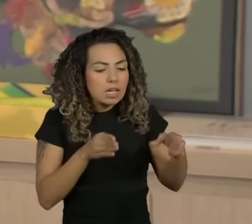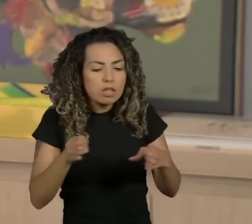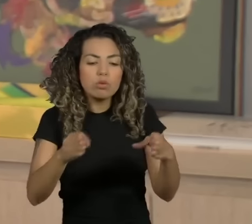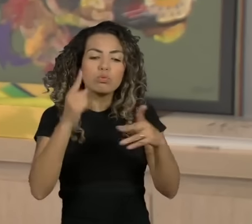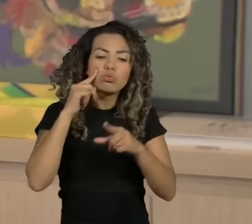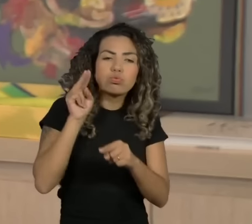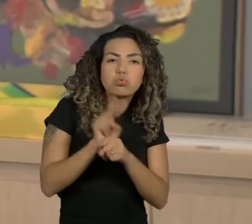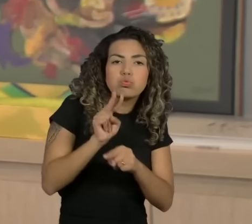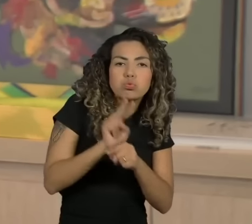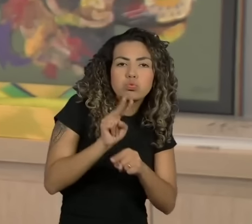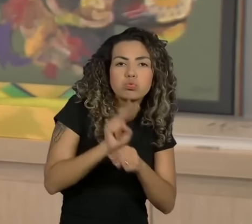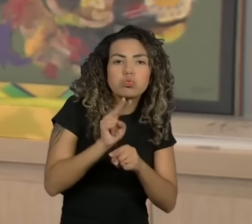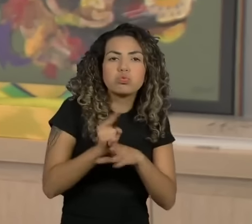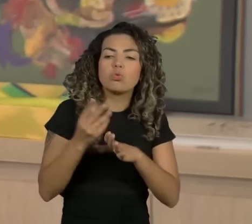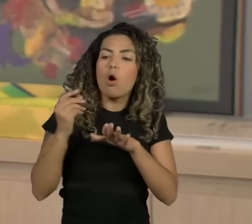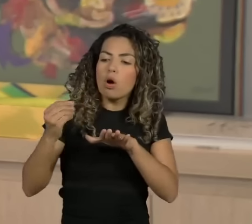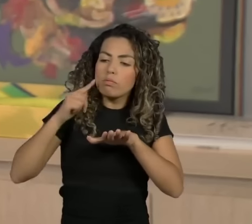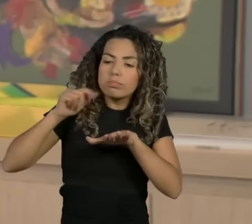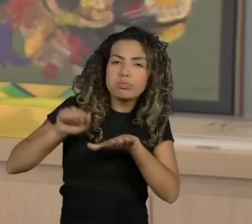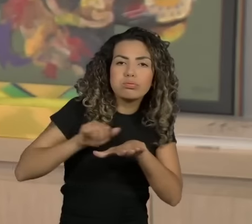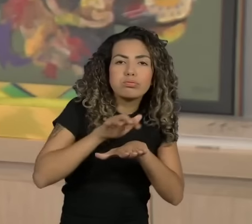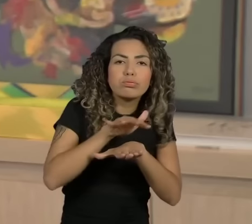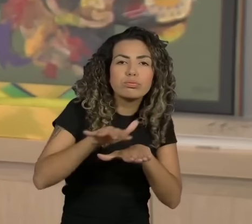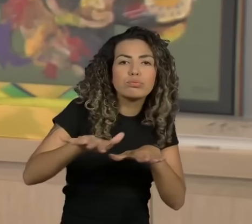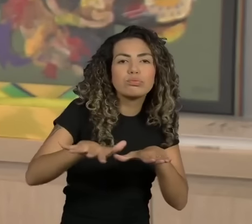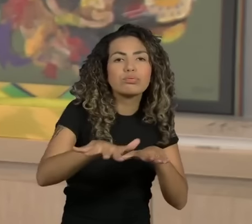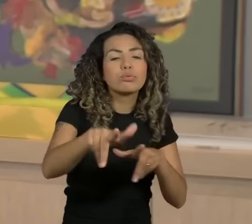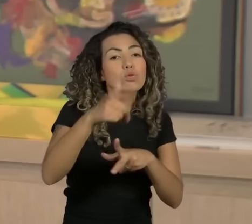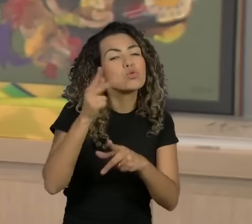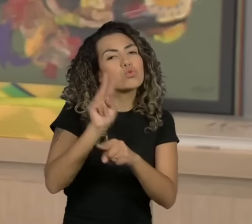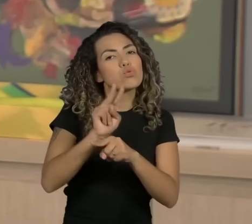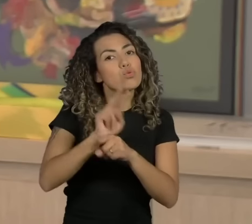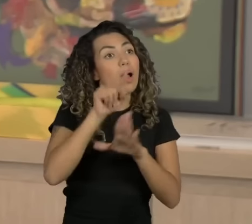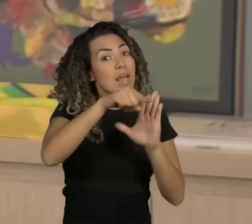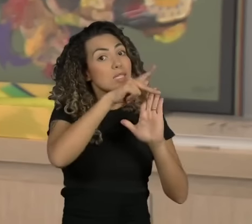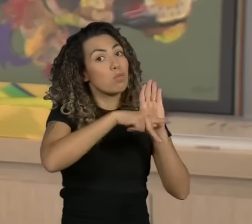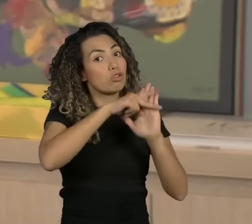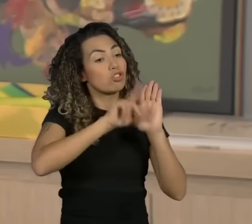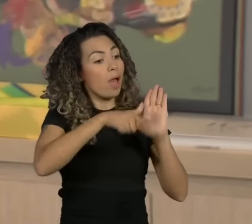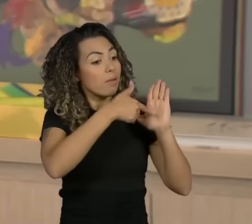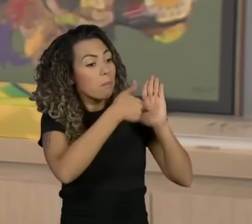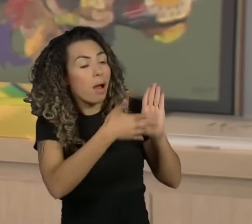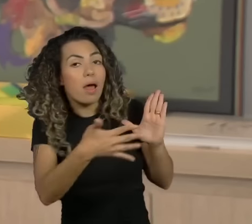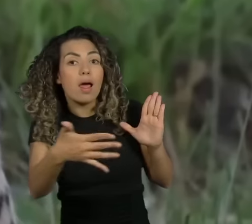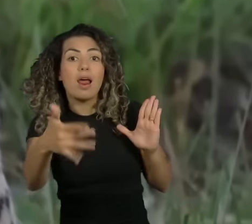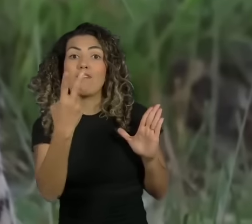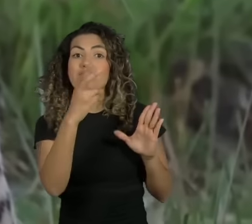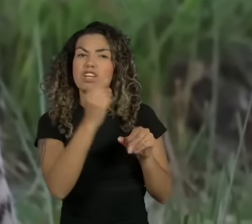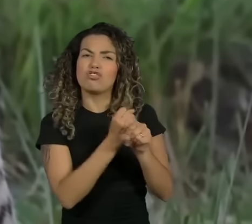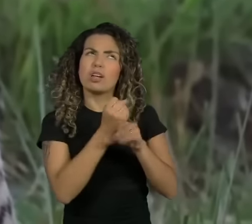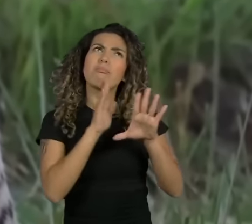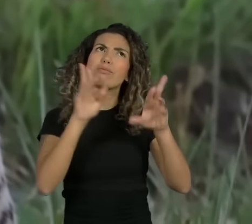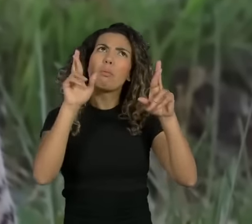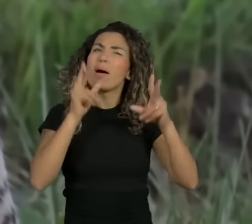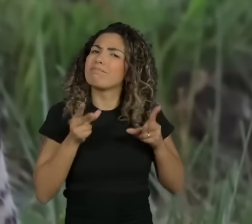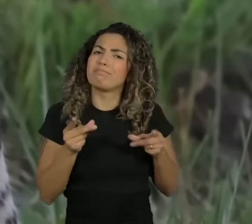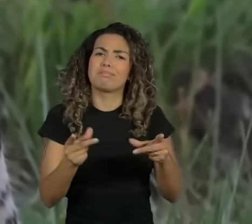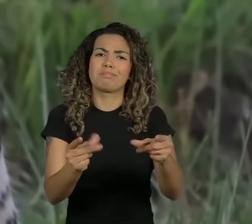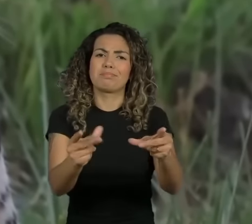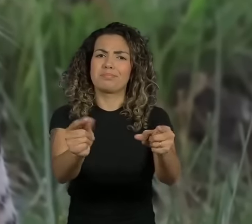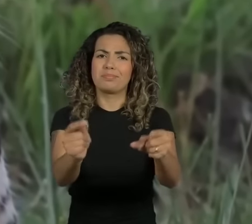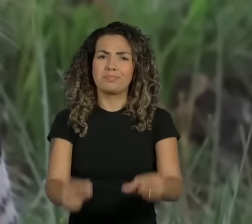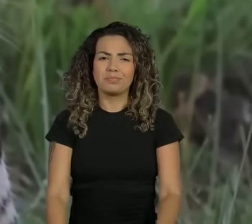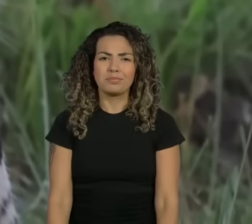então eu acho que, como eu falei, é um projeto de 20 anos, mas que vai durar para sempre.